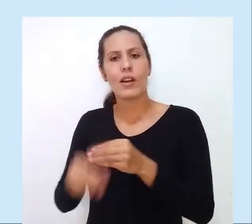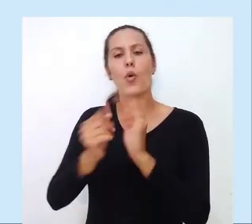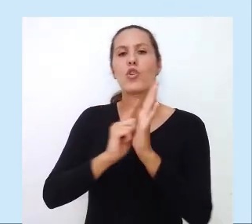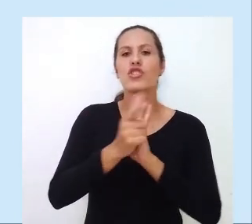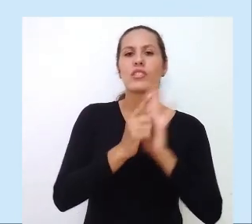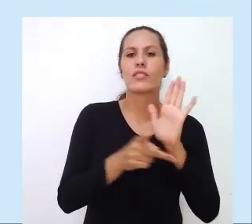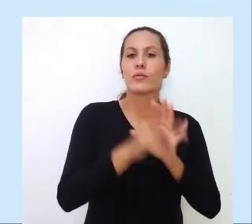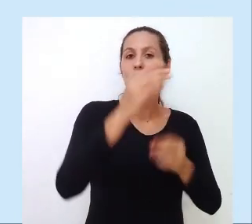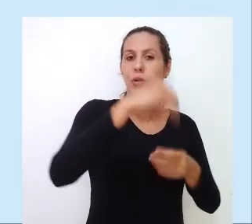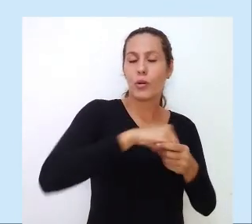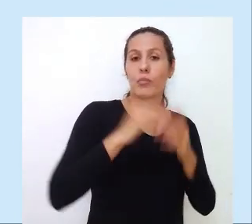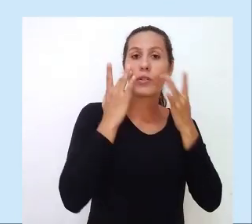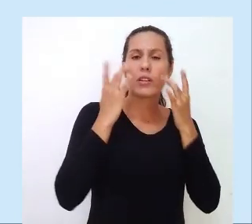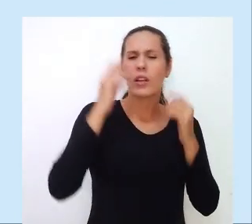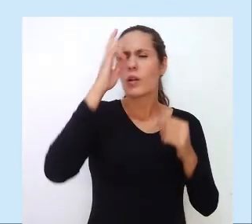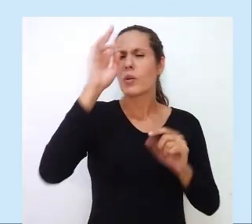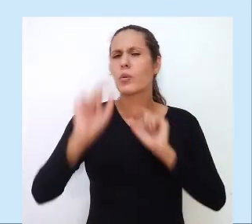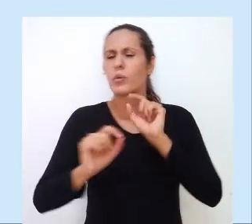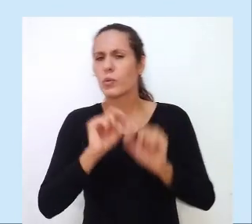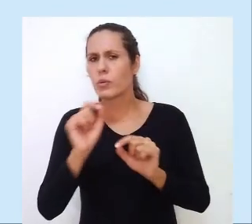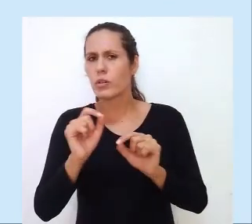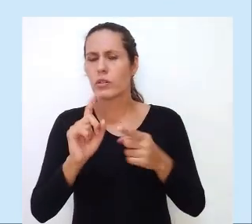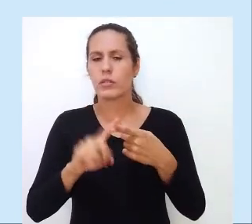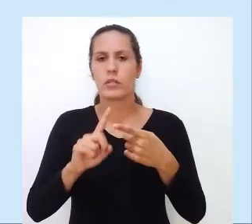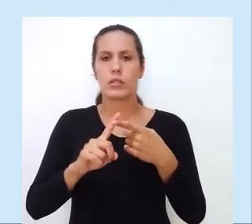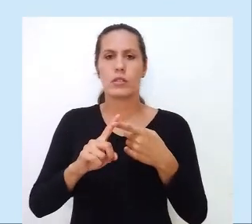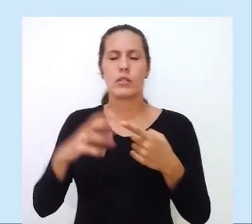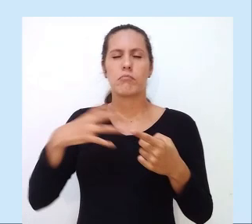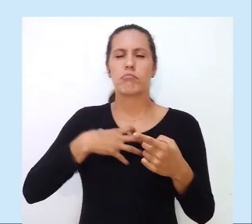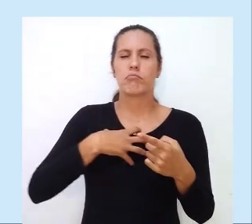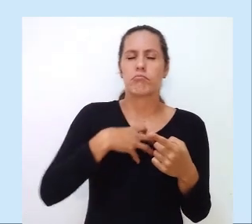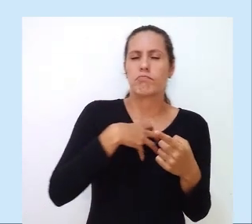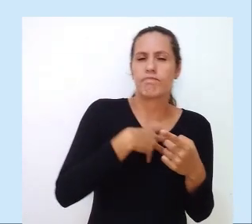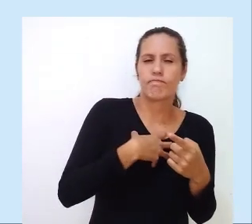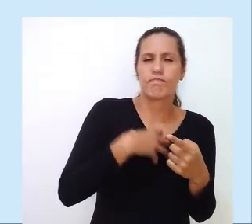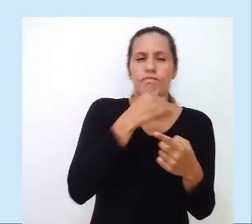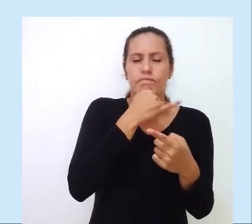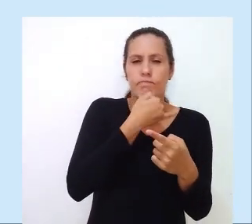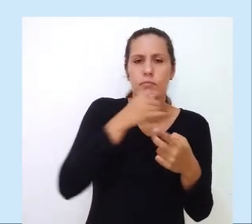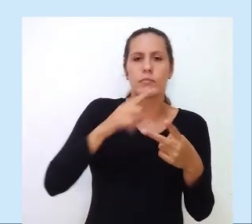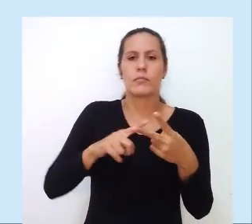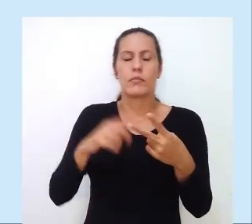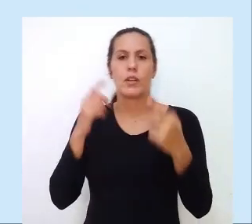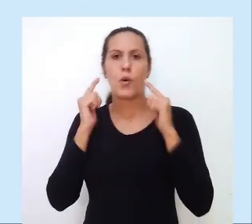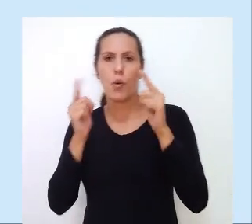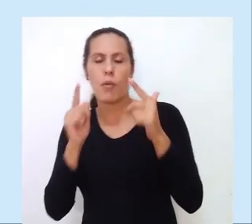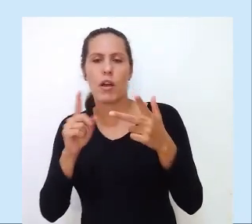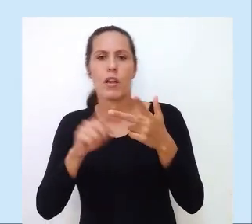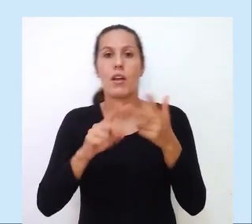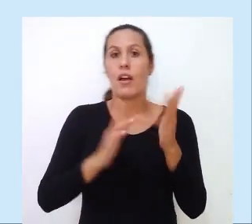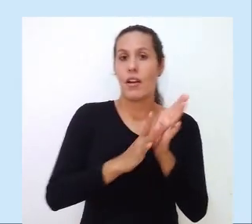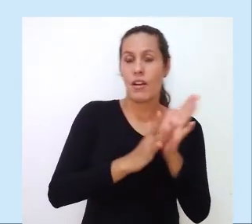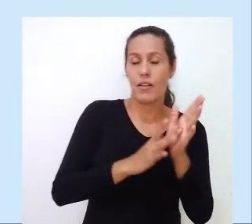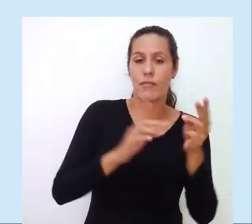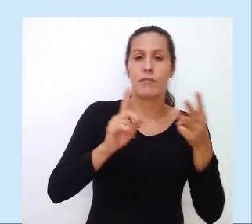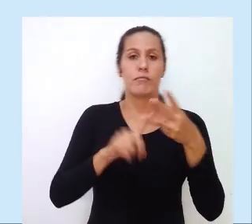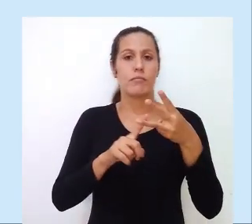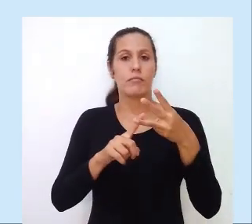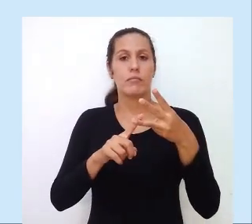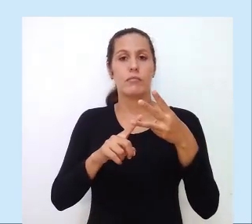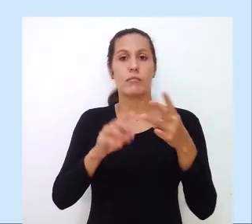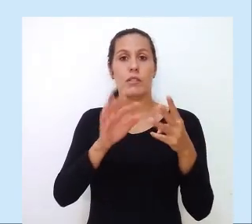da representação teatral. Vamos relembrar. Foram tragédia, comédia,